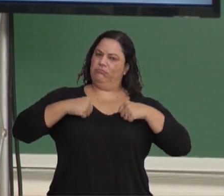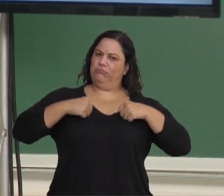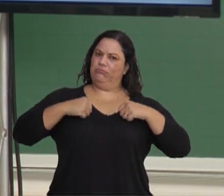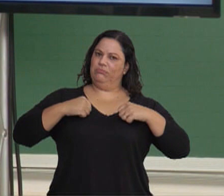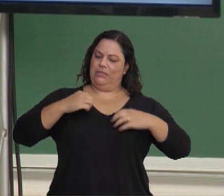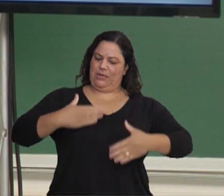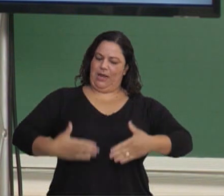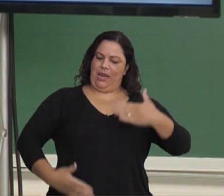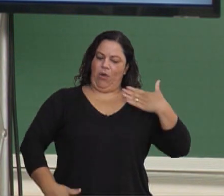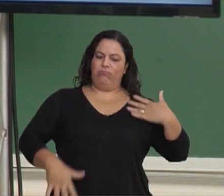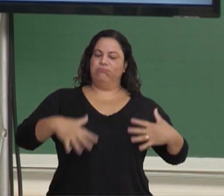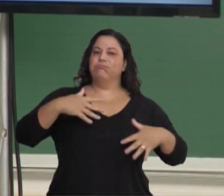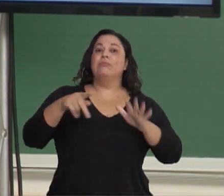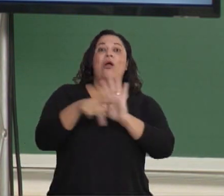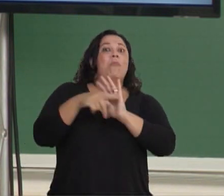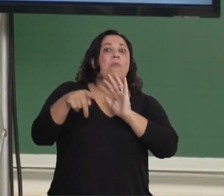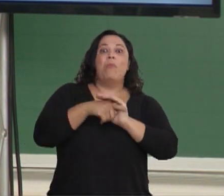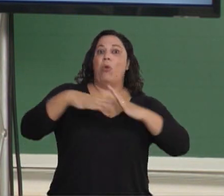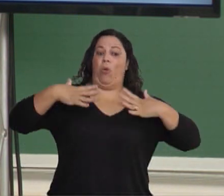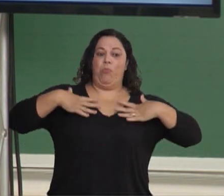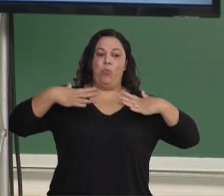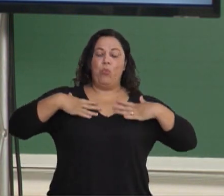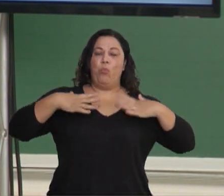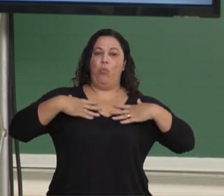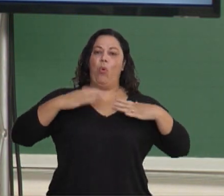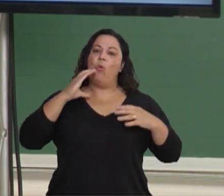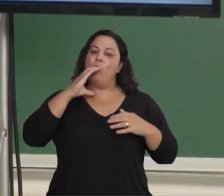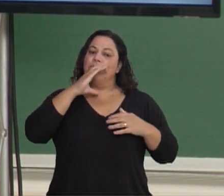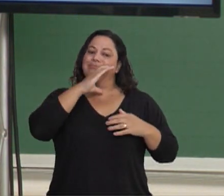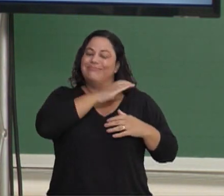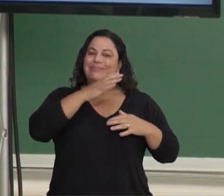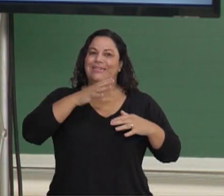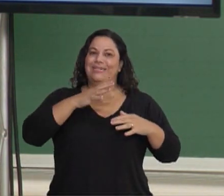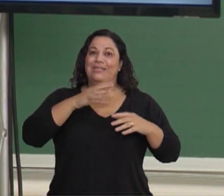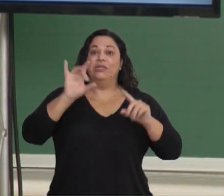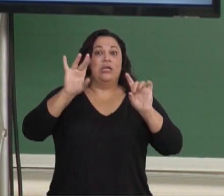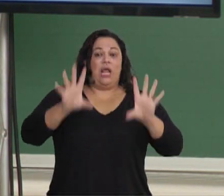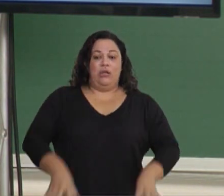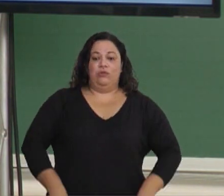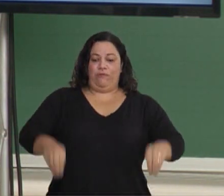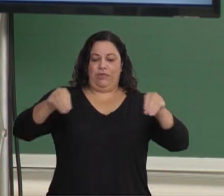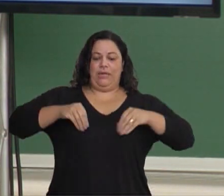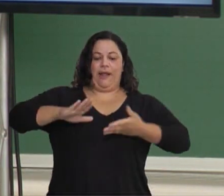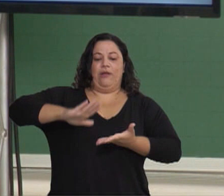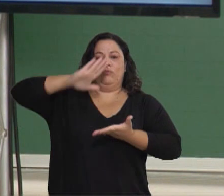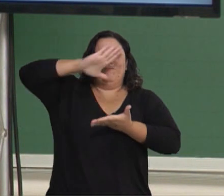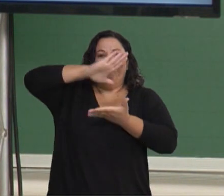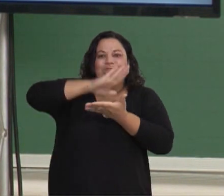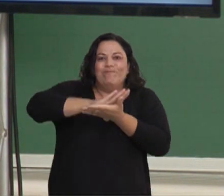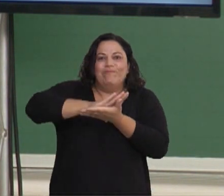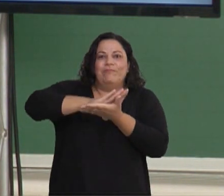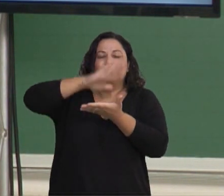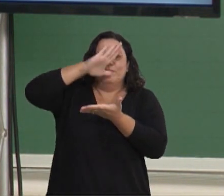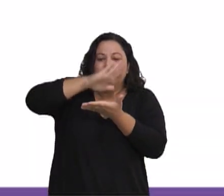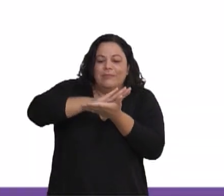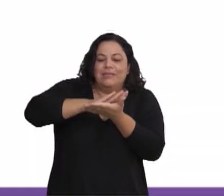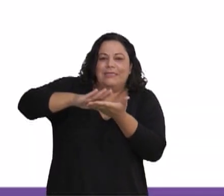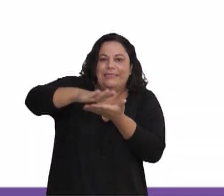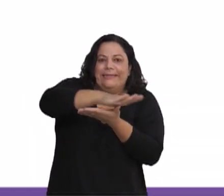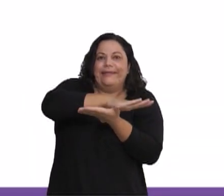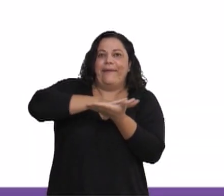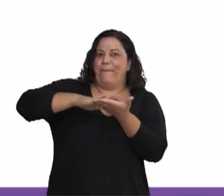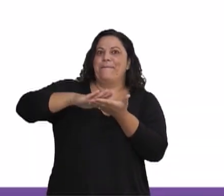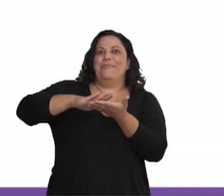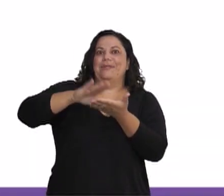o teu corpo que vai estar gerando o aquecimento. A coberta vai estar só isolando, ok? Só tem uma coberta que é a exceção, que é